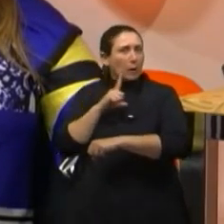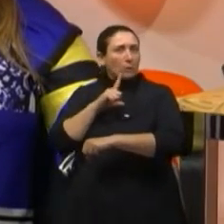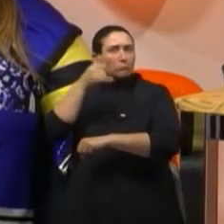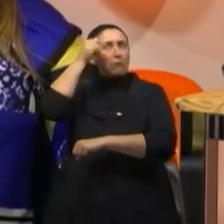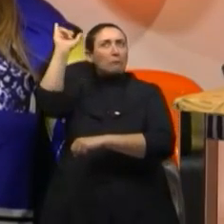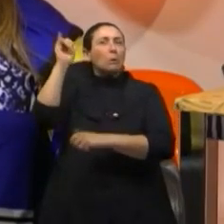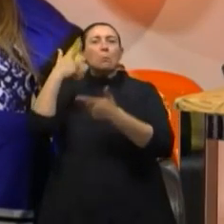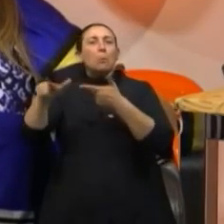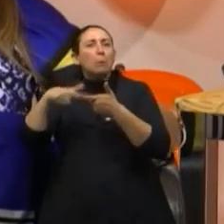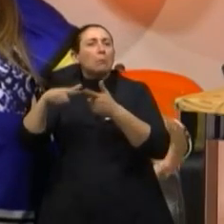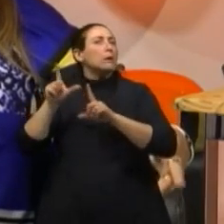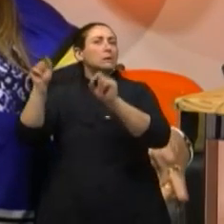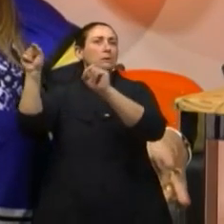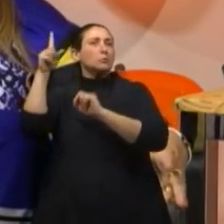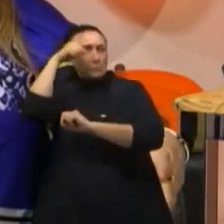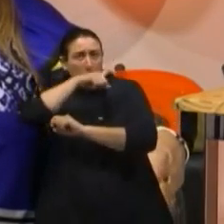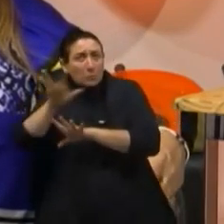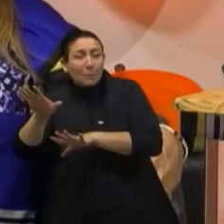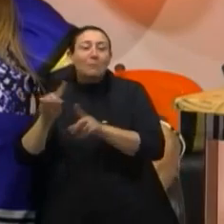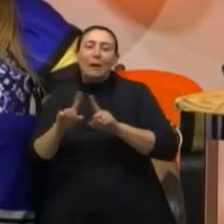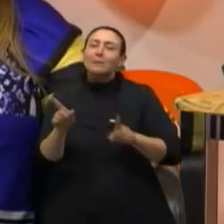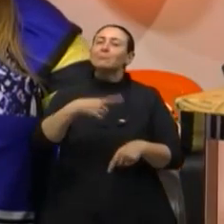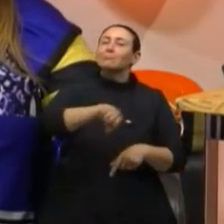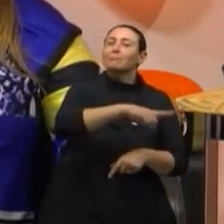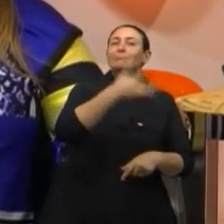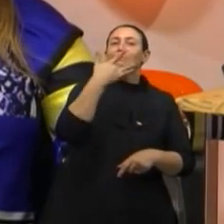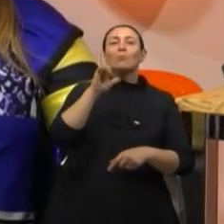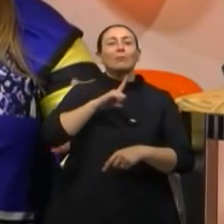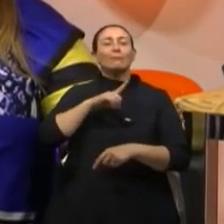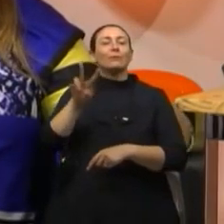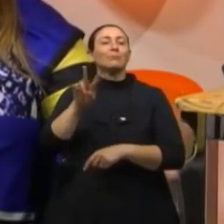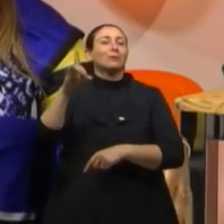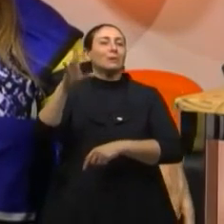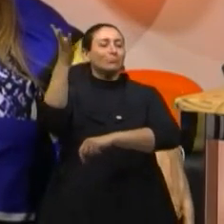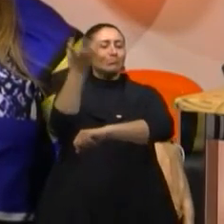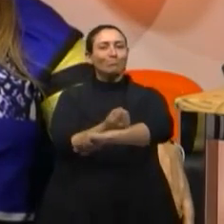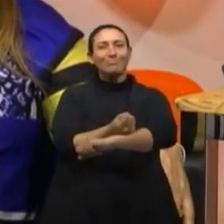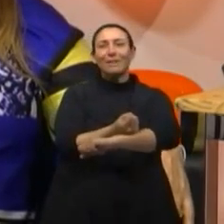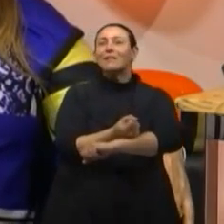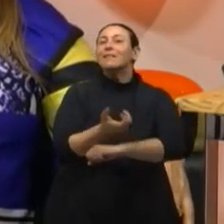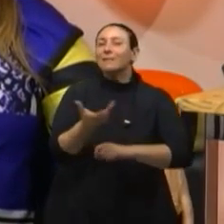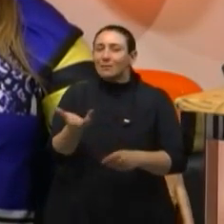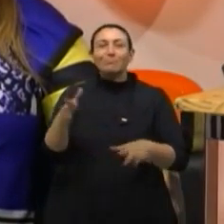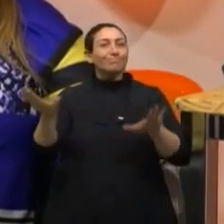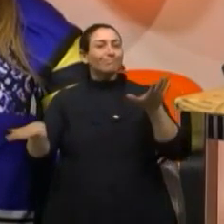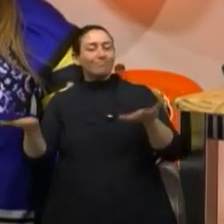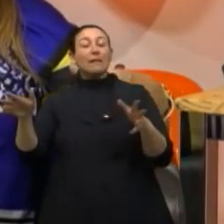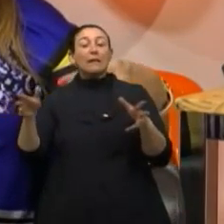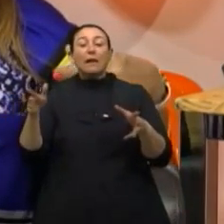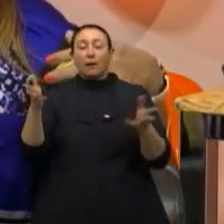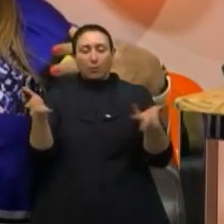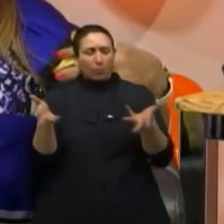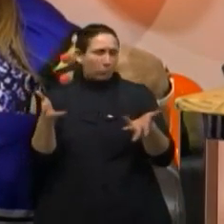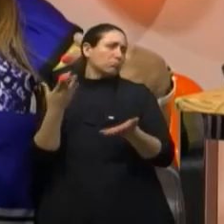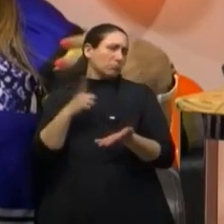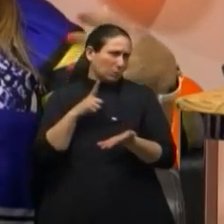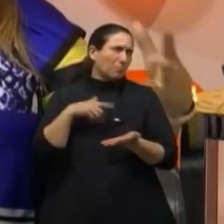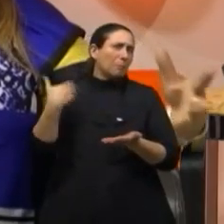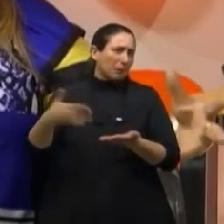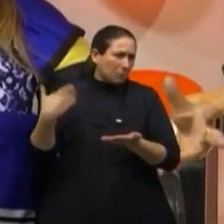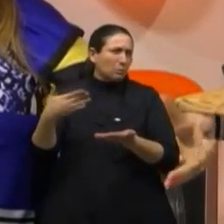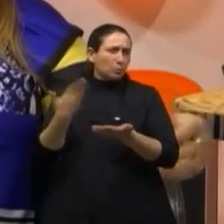eh estudar muito ainda vitamina D ainda é merecedora de muito estudos mas eh estão